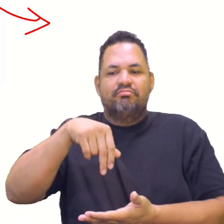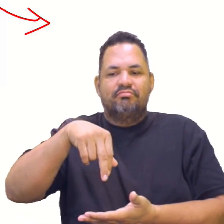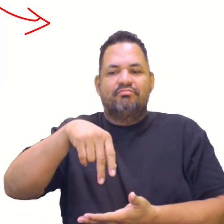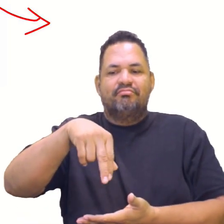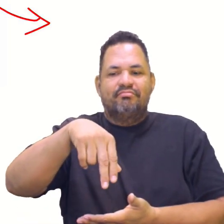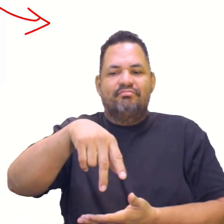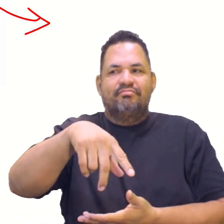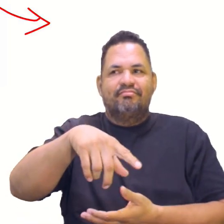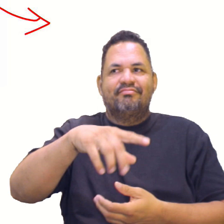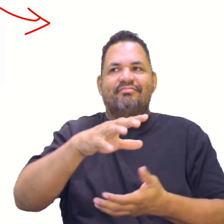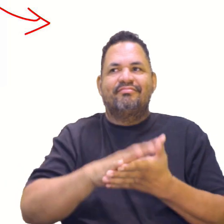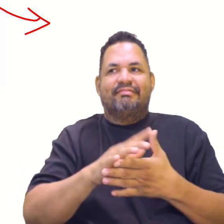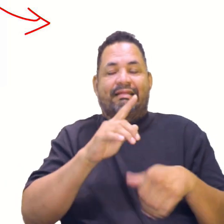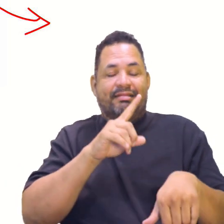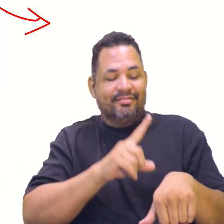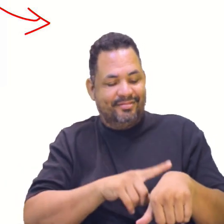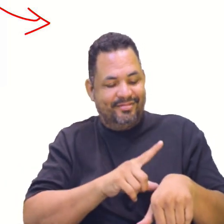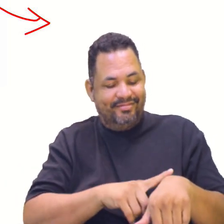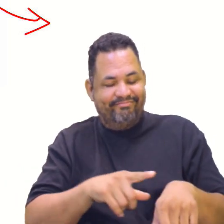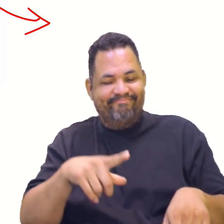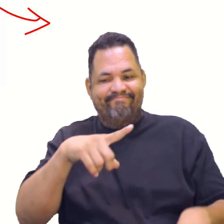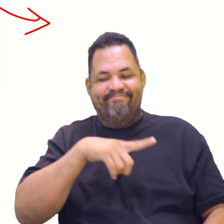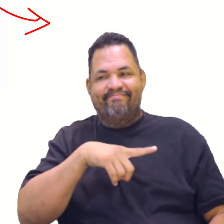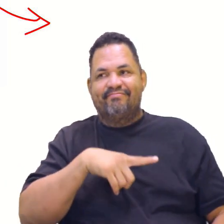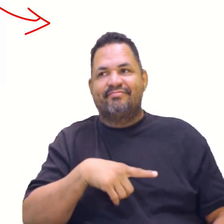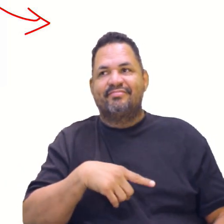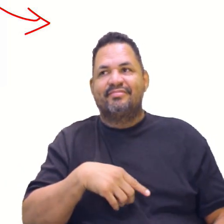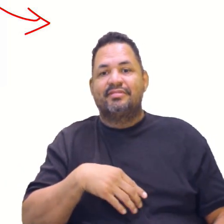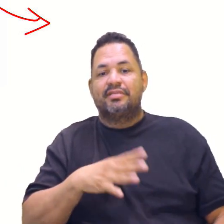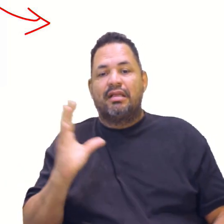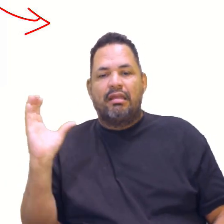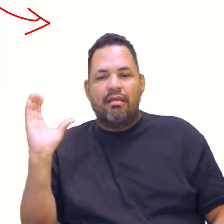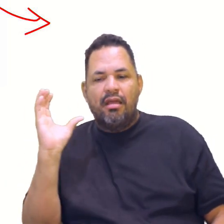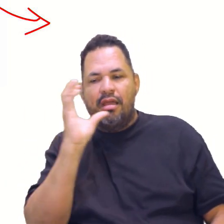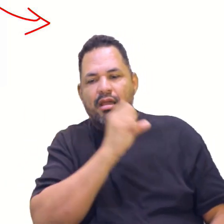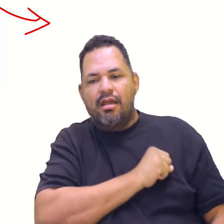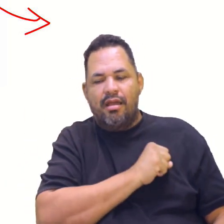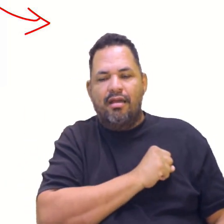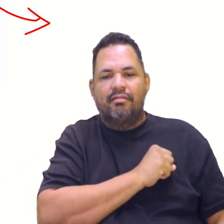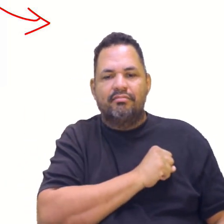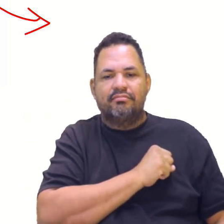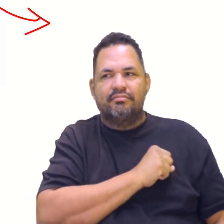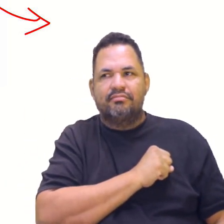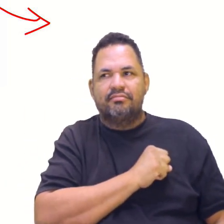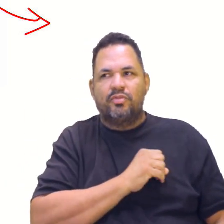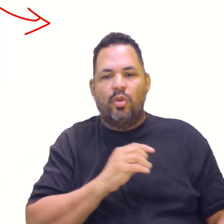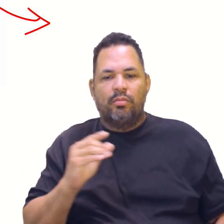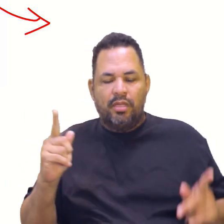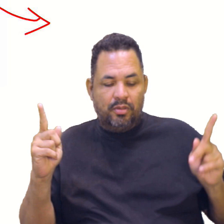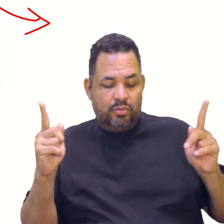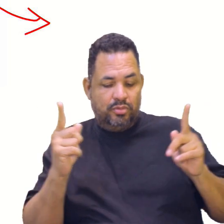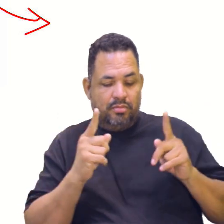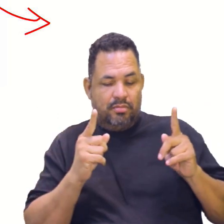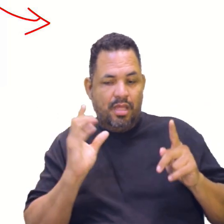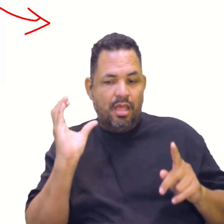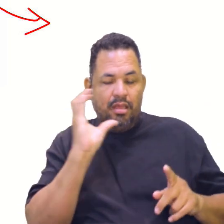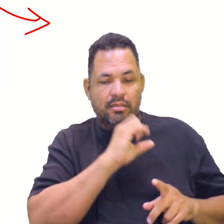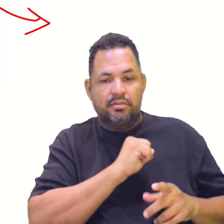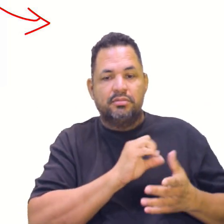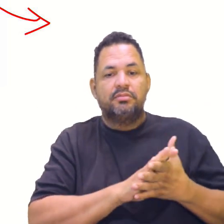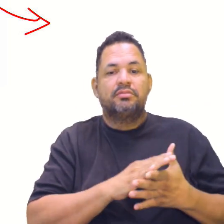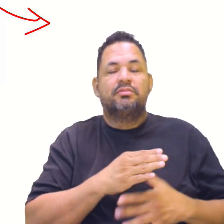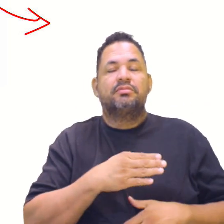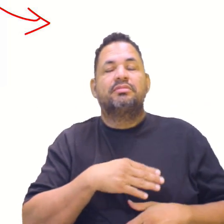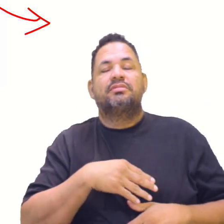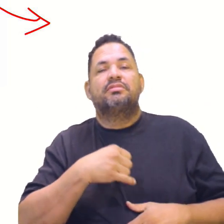e do tempo que eu tenho para fazer essa caminhada. Porque se eu quero chegar muito rápido, eu sempre vou procurar o caminho mais curto. Se eu